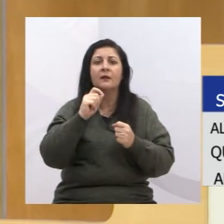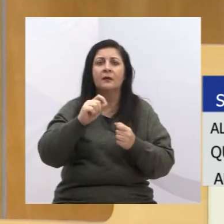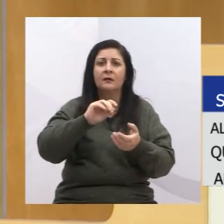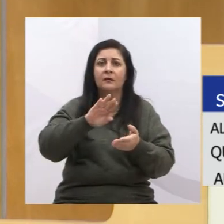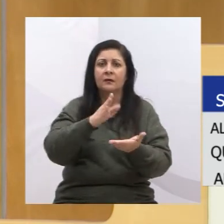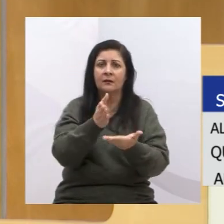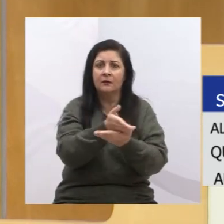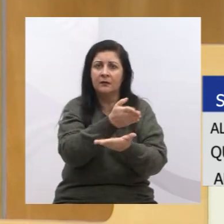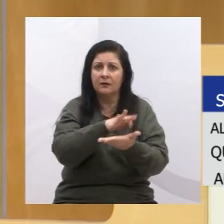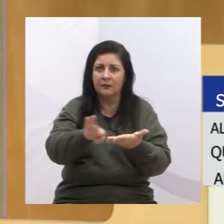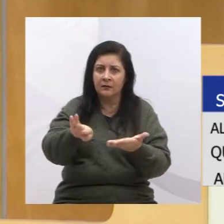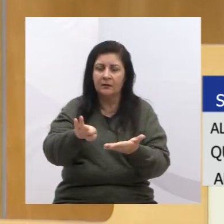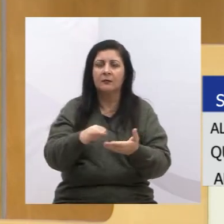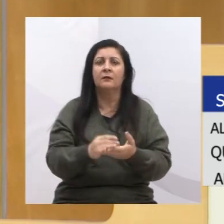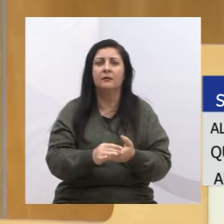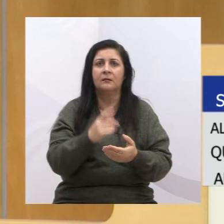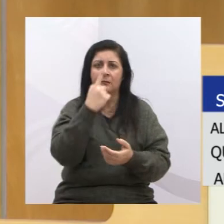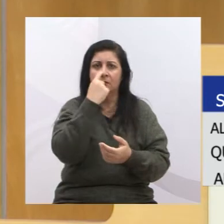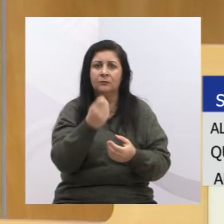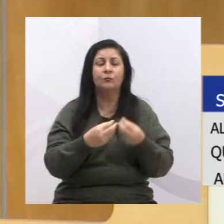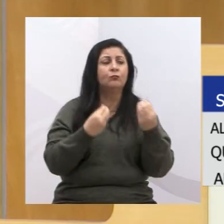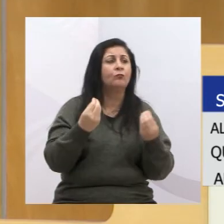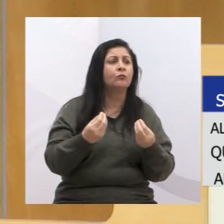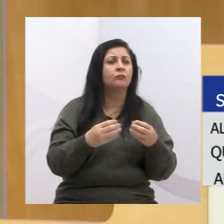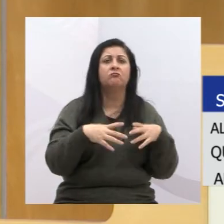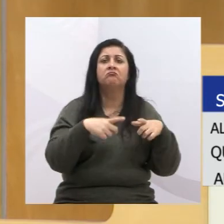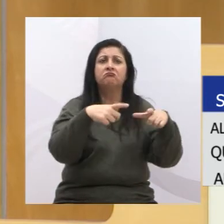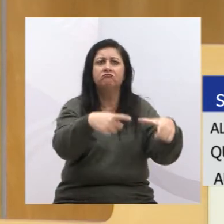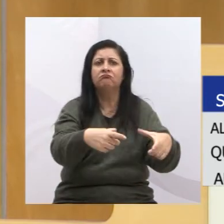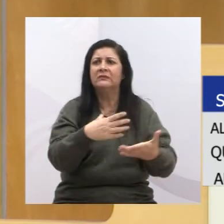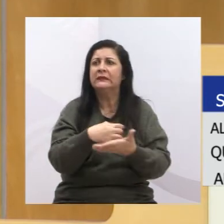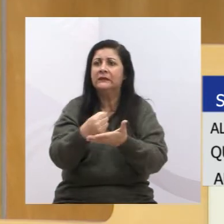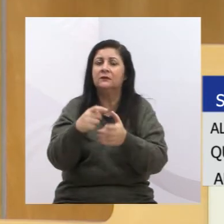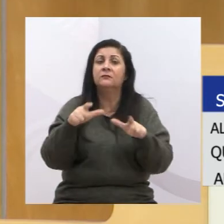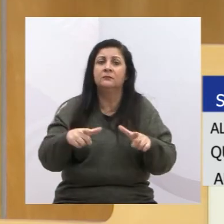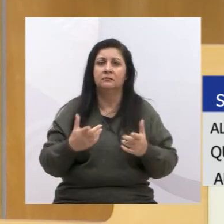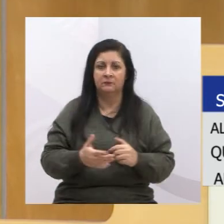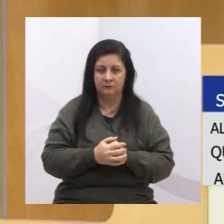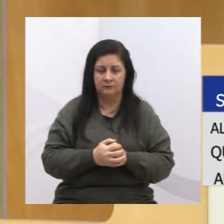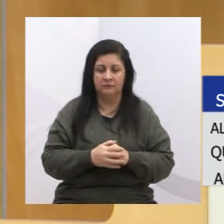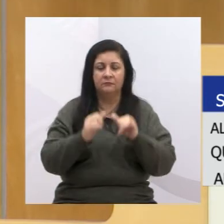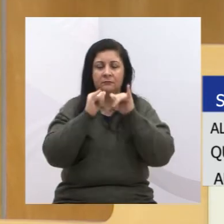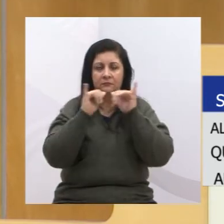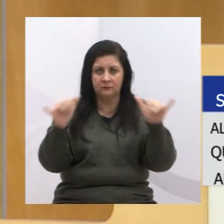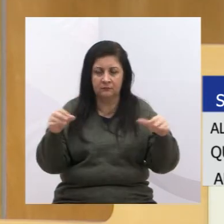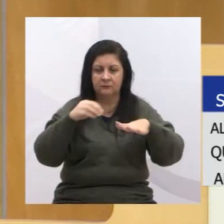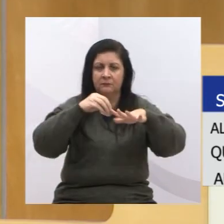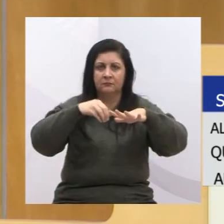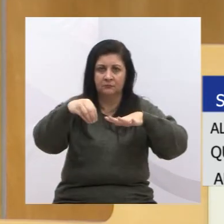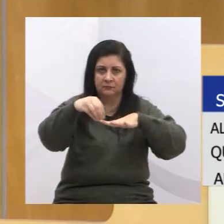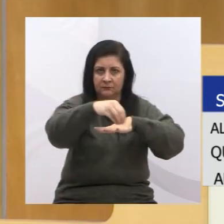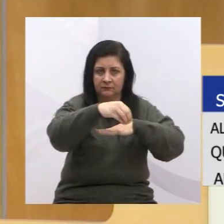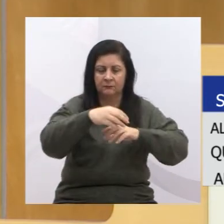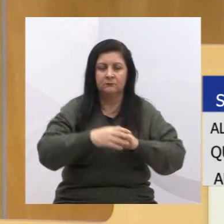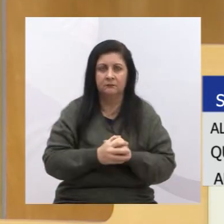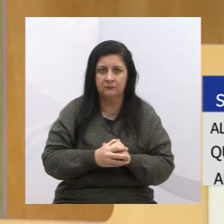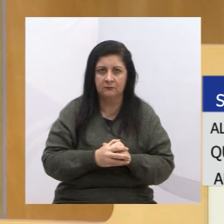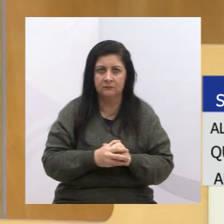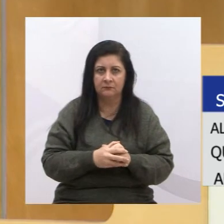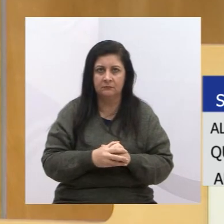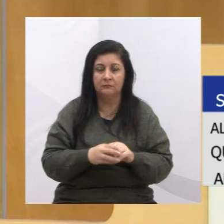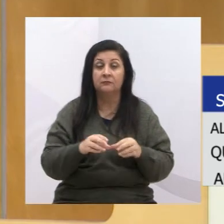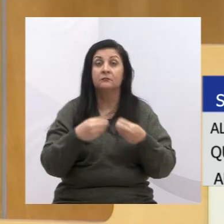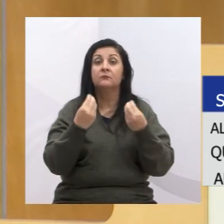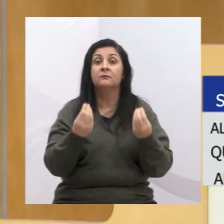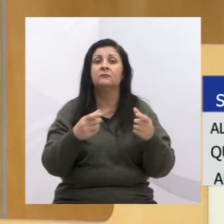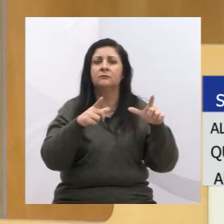desse lixo, né? Como eu separo, aonde eu levo, tá? Então, a gente vai estar publicando nas redes sociais também quais os